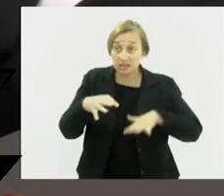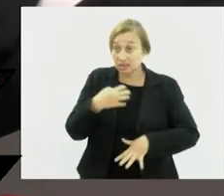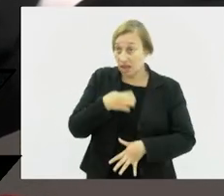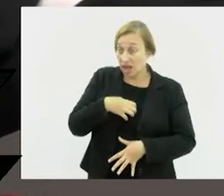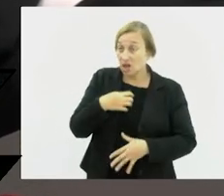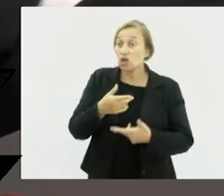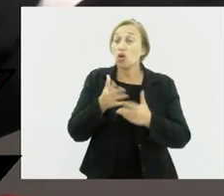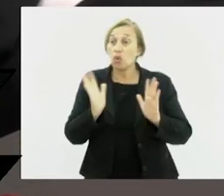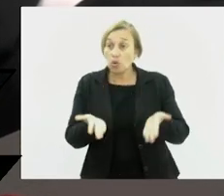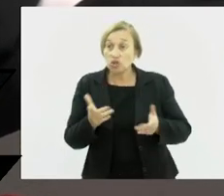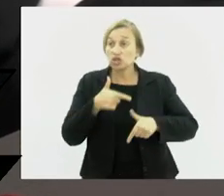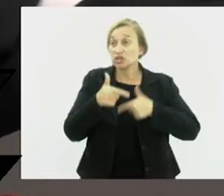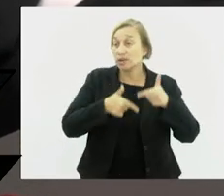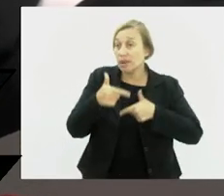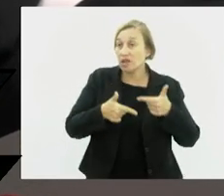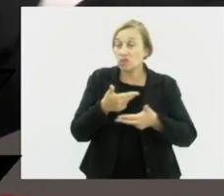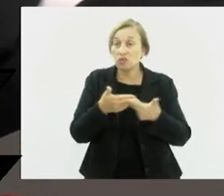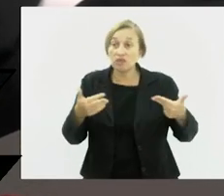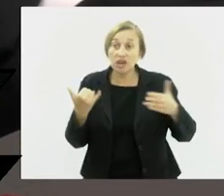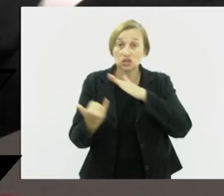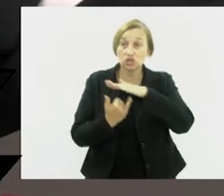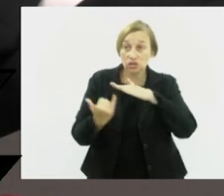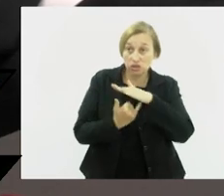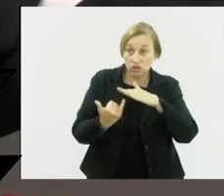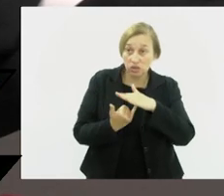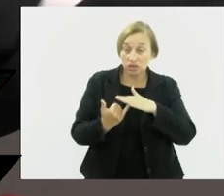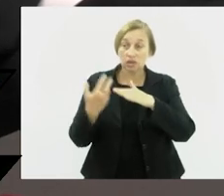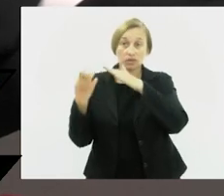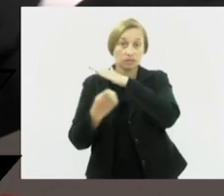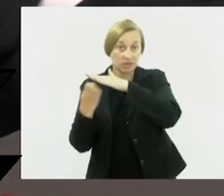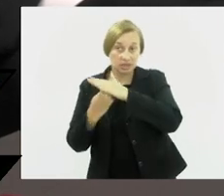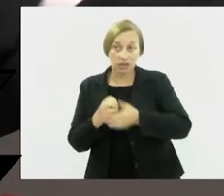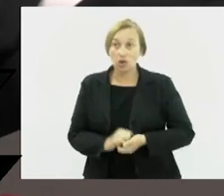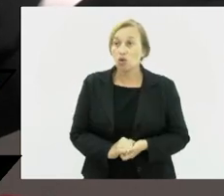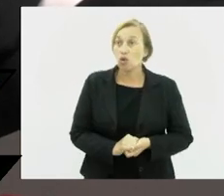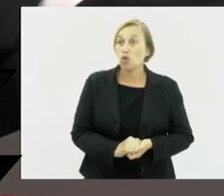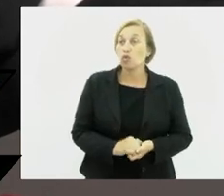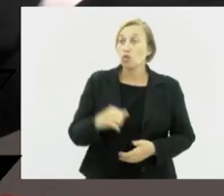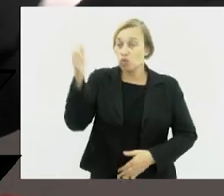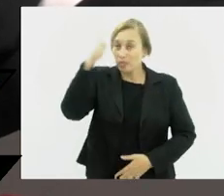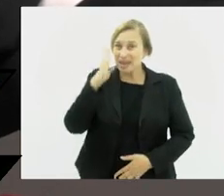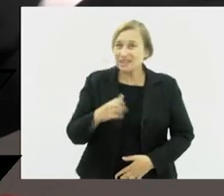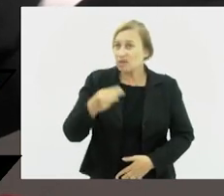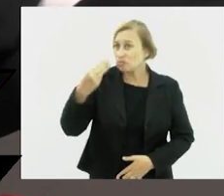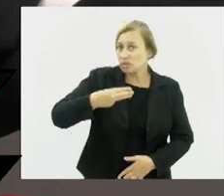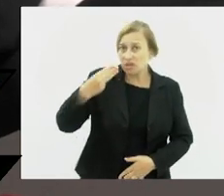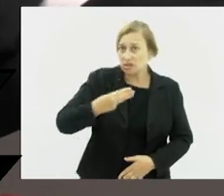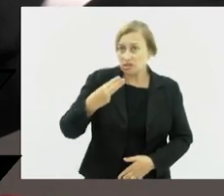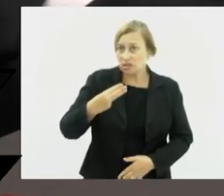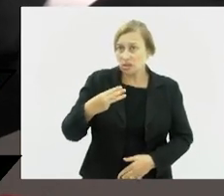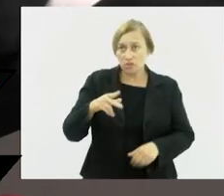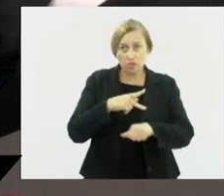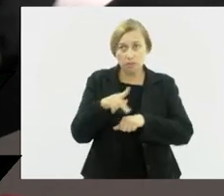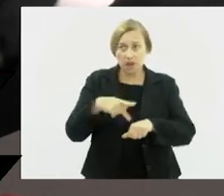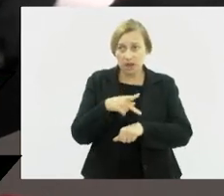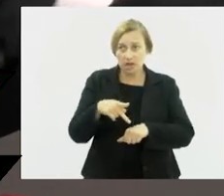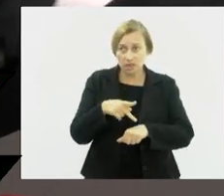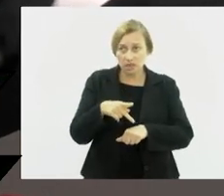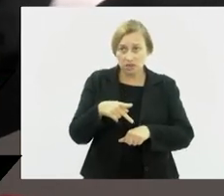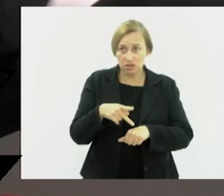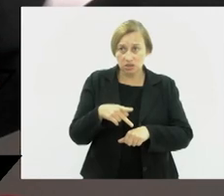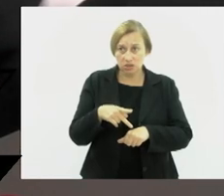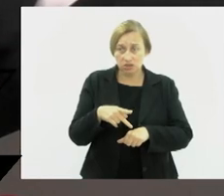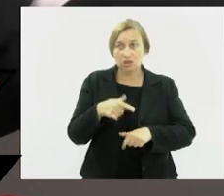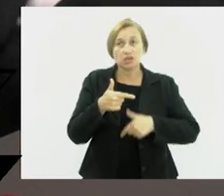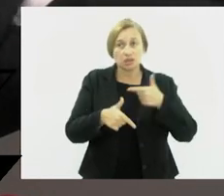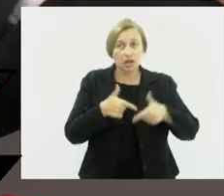várias instituições e de empresariado. Né? O Brasil aí, ele é o terceiro maior país de consumidor de serviço pet.